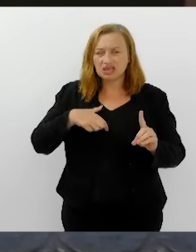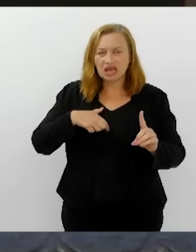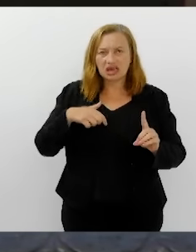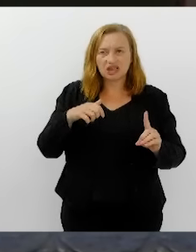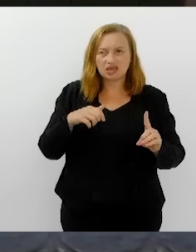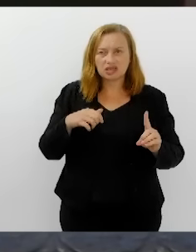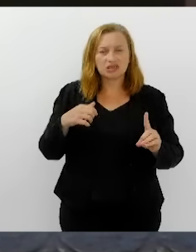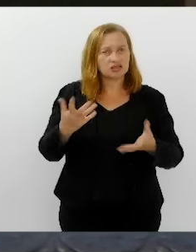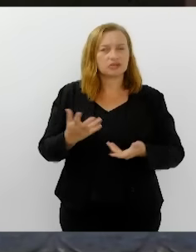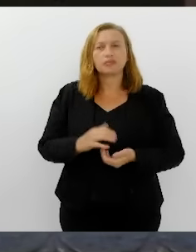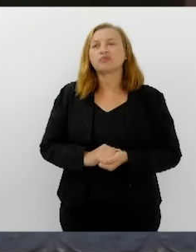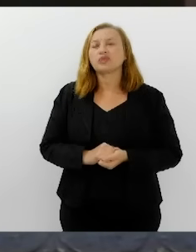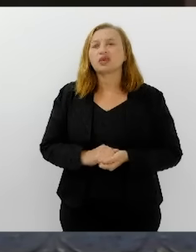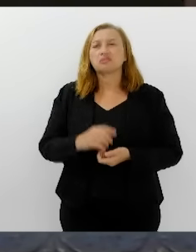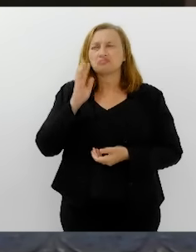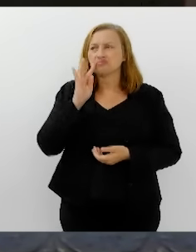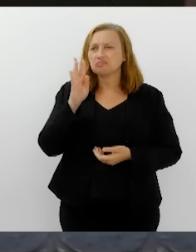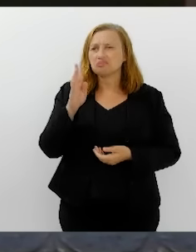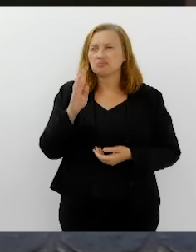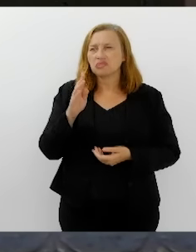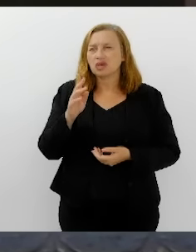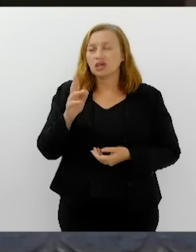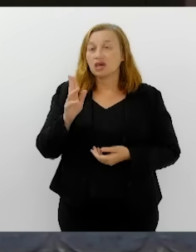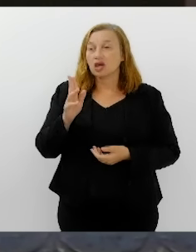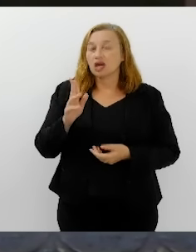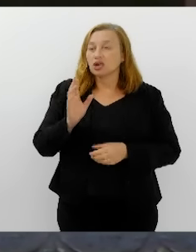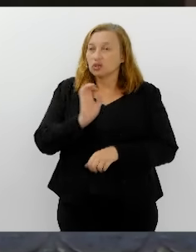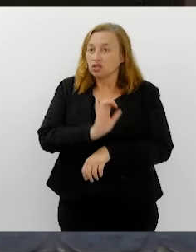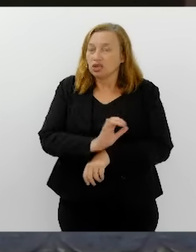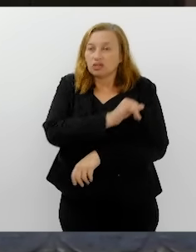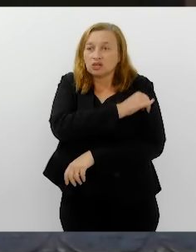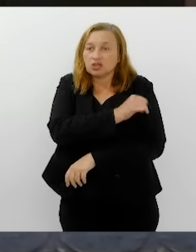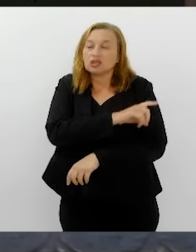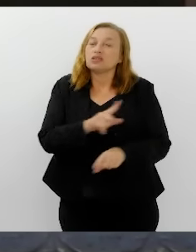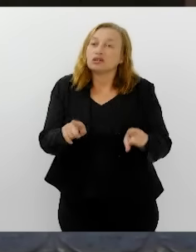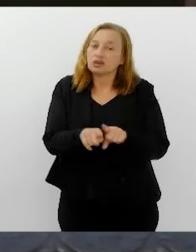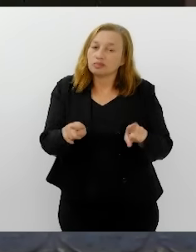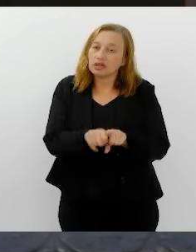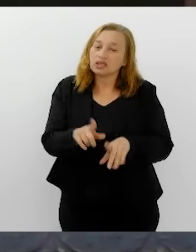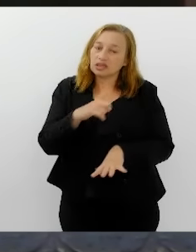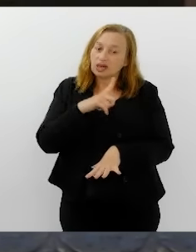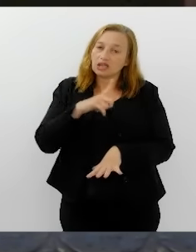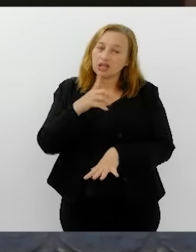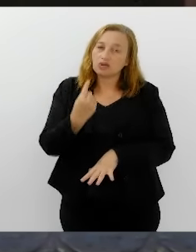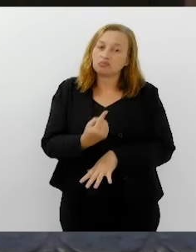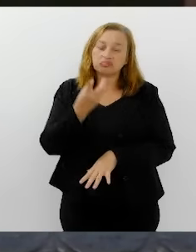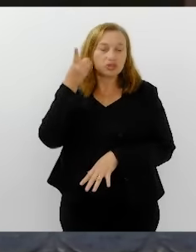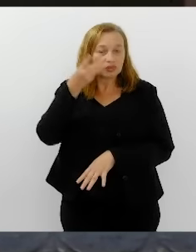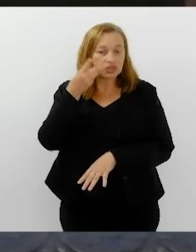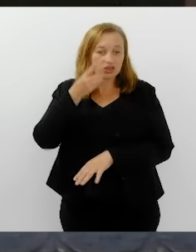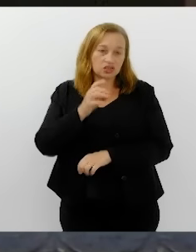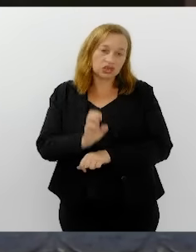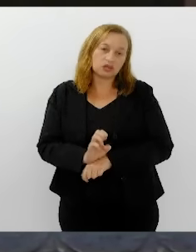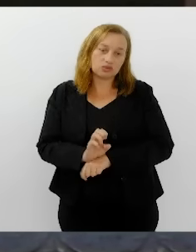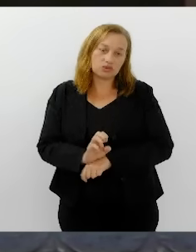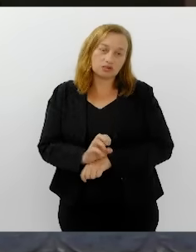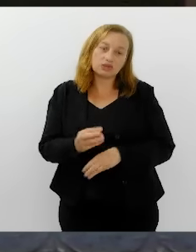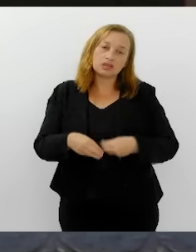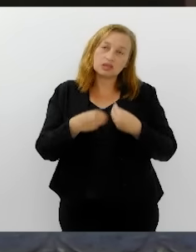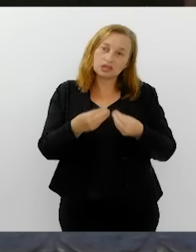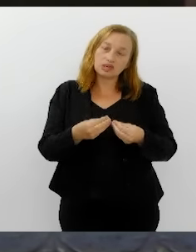que hoje, aqui no Estado do Rio de Janeiro, nós teríamos também um deputado estadual concedendo